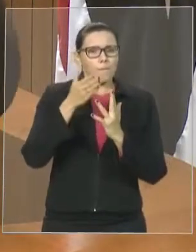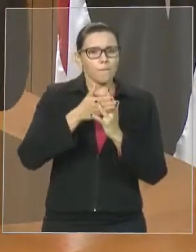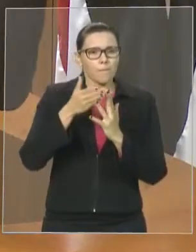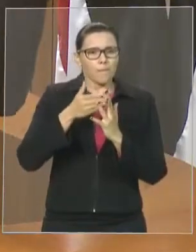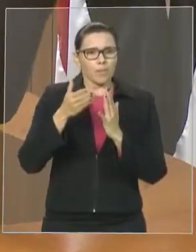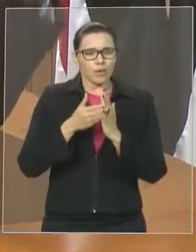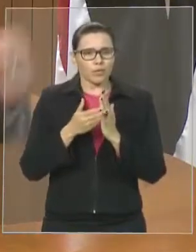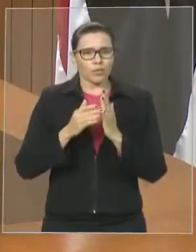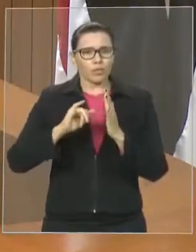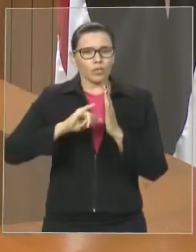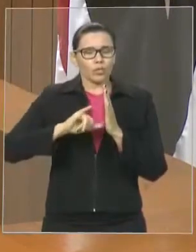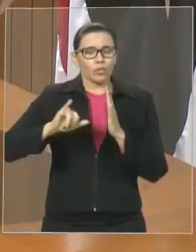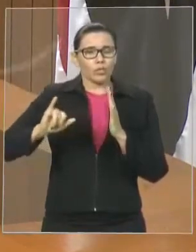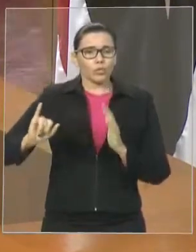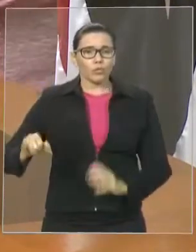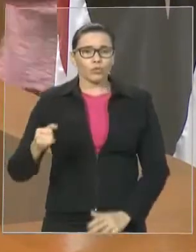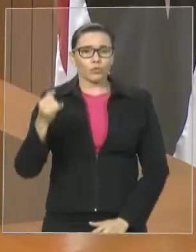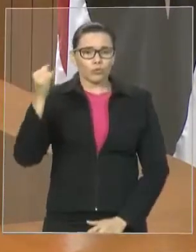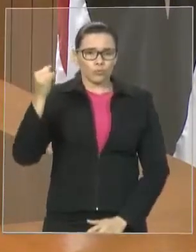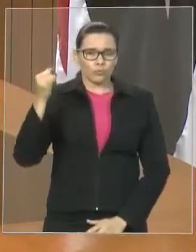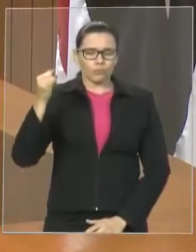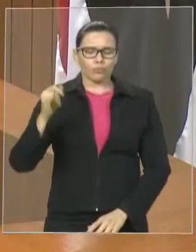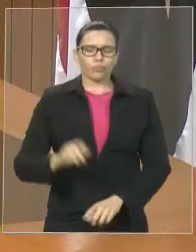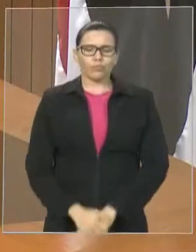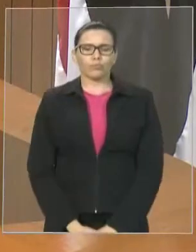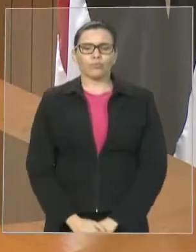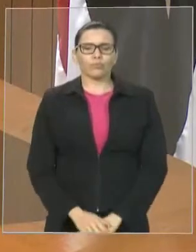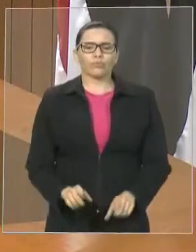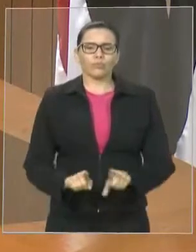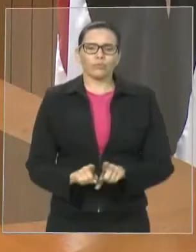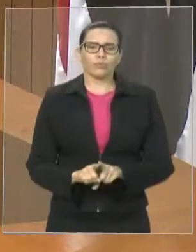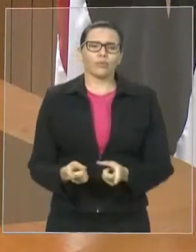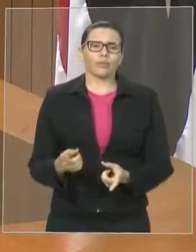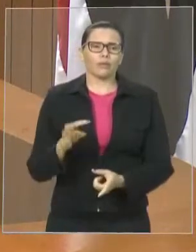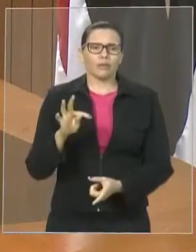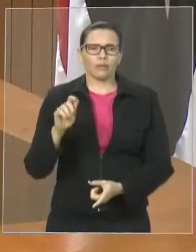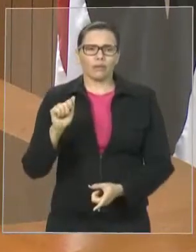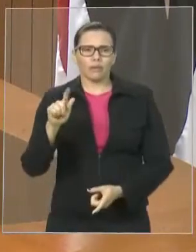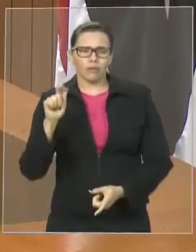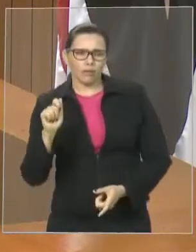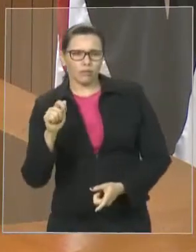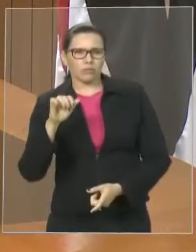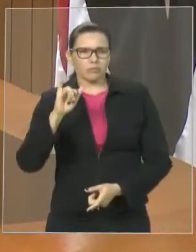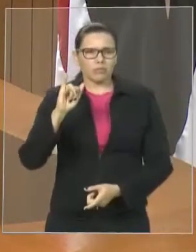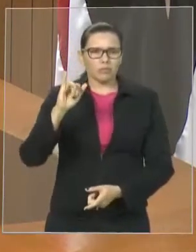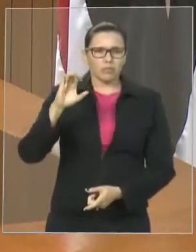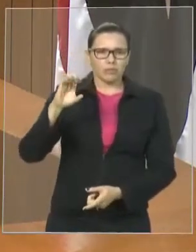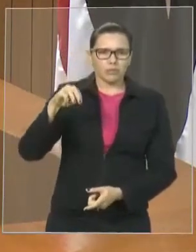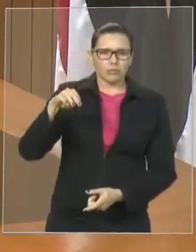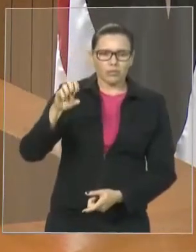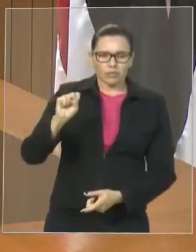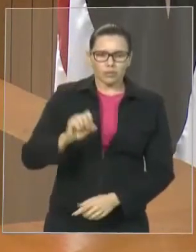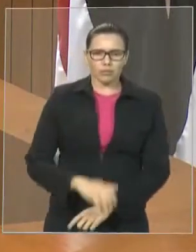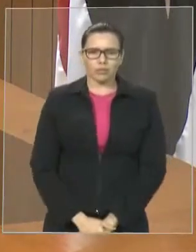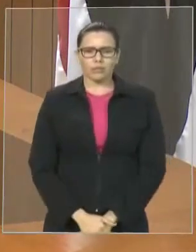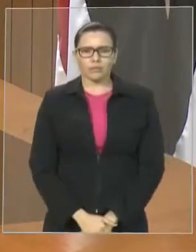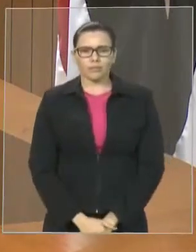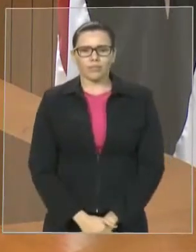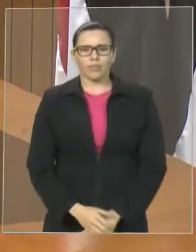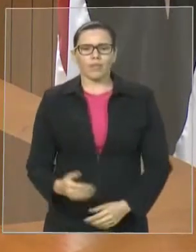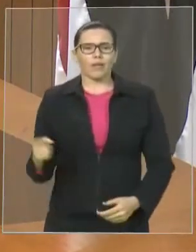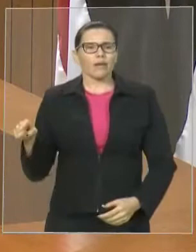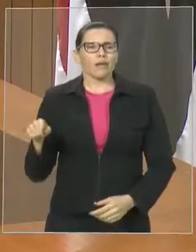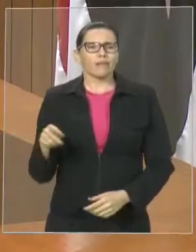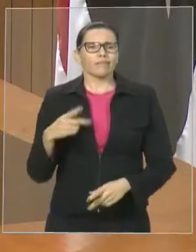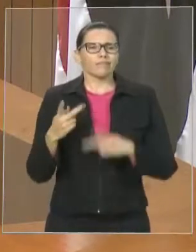primeiro ele manda os projetos de lei para cá, aumentando imposto, e depois retirando a possibilidade